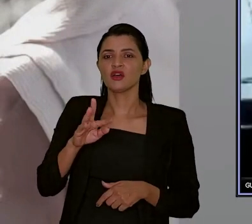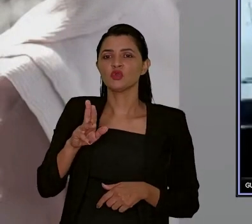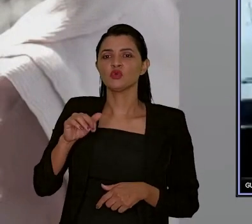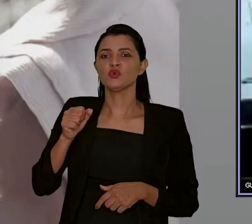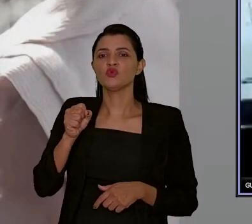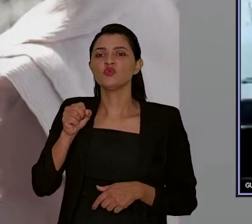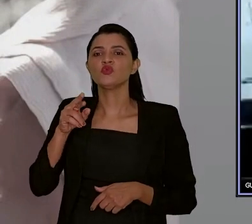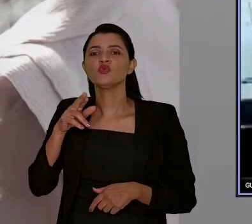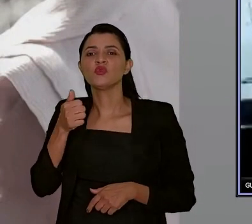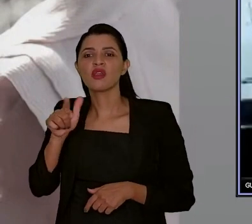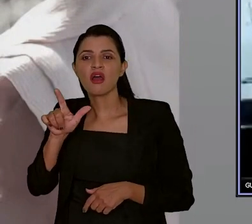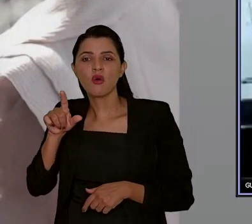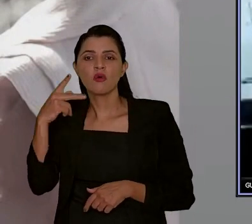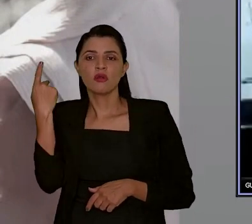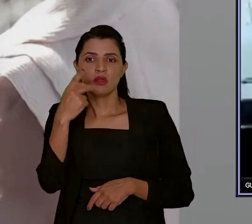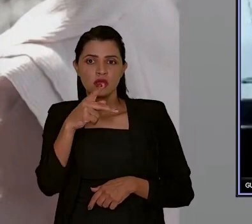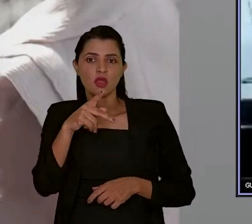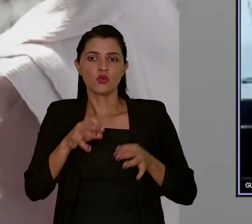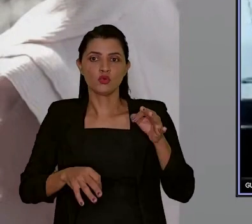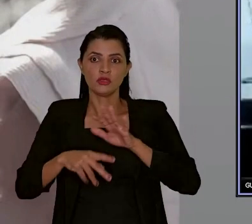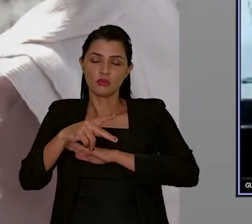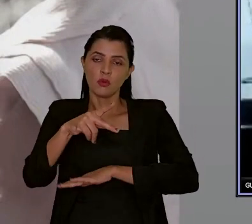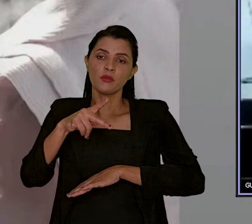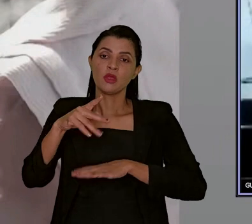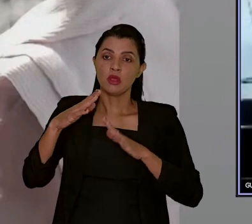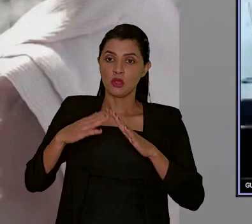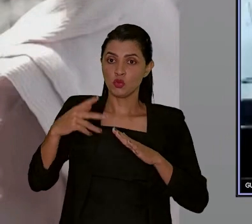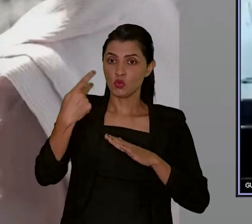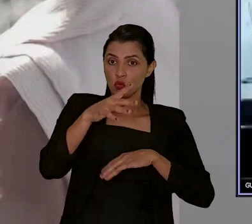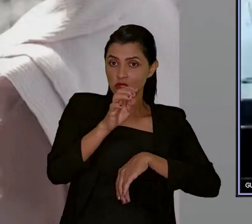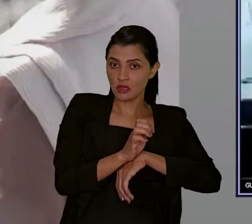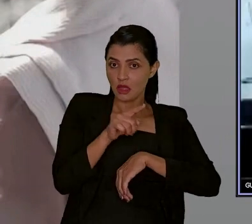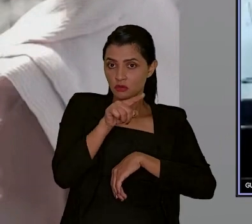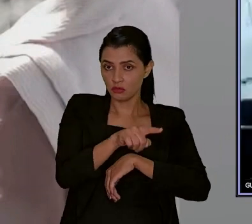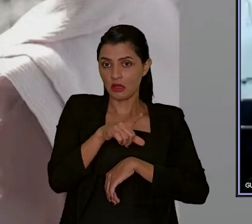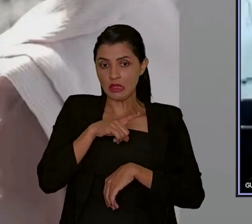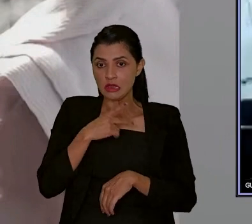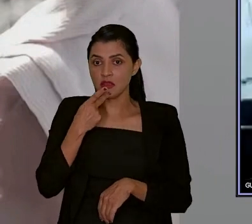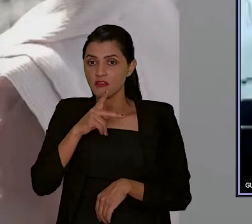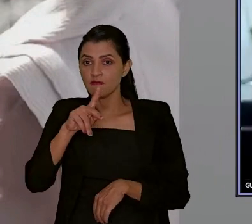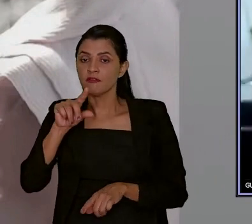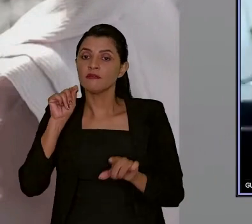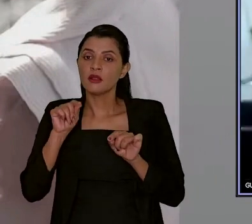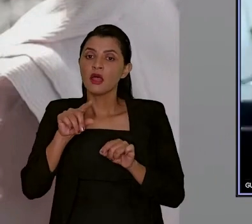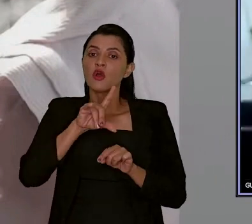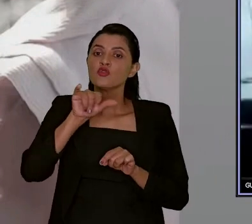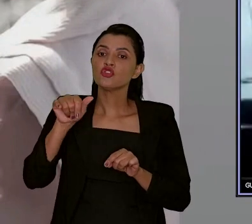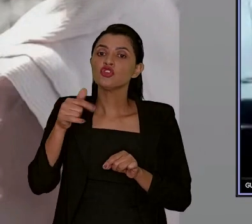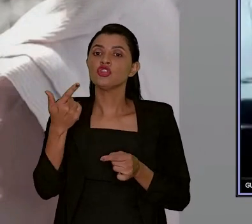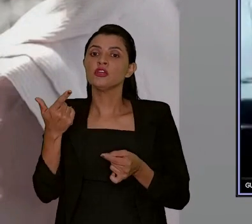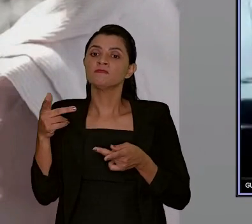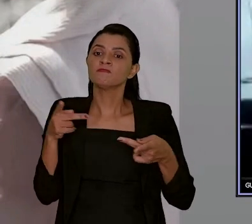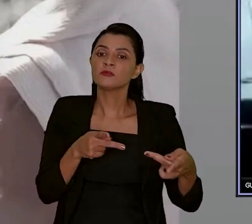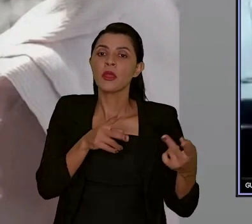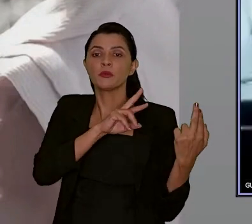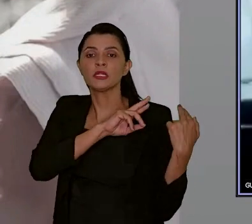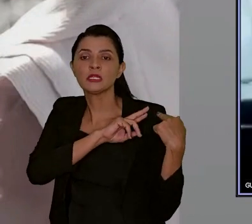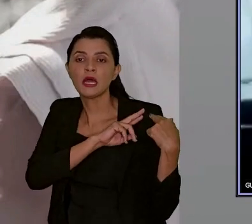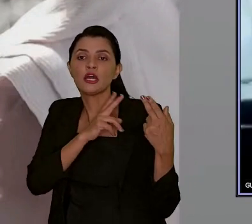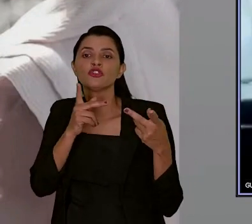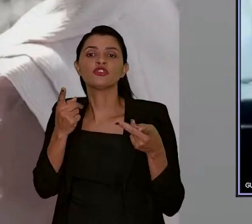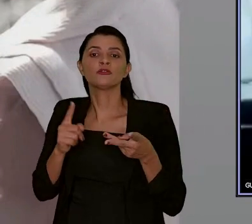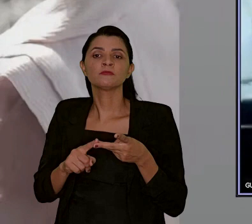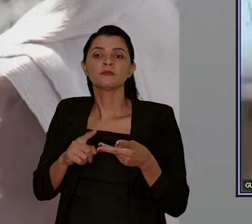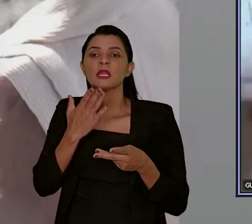estado da residência habitual. Ele que vai definir guarda, ele que vai definir visita, ele que vai definir alimentos, etc,